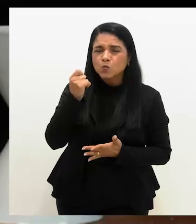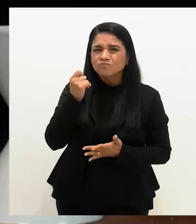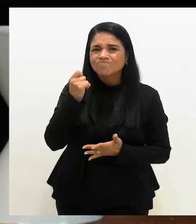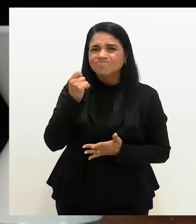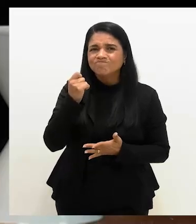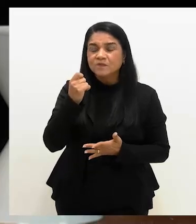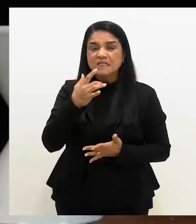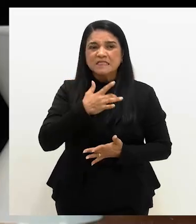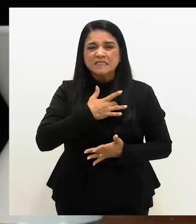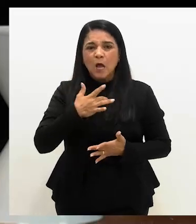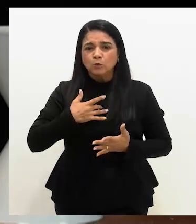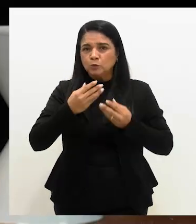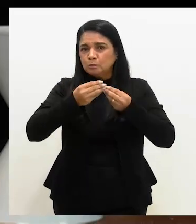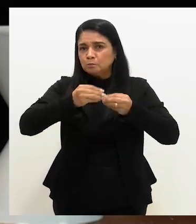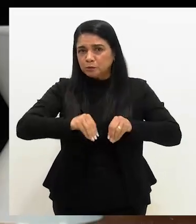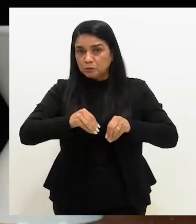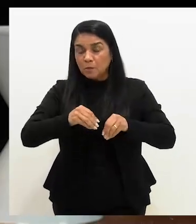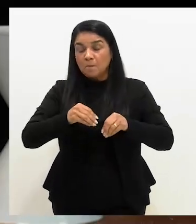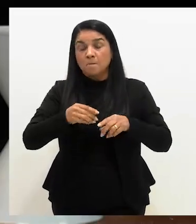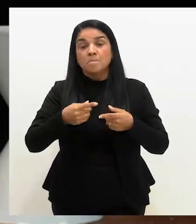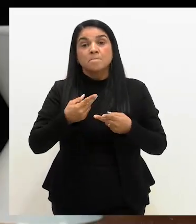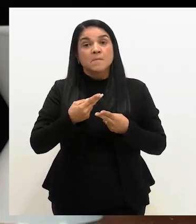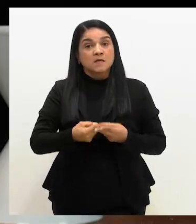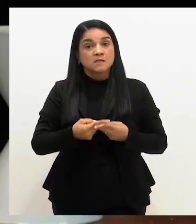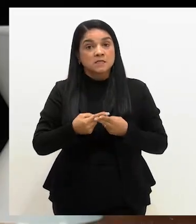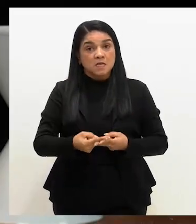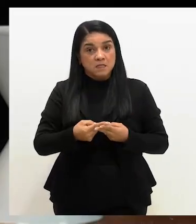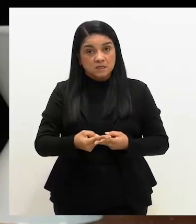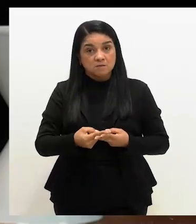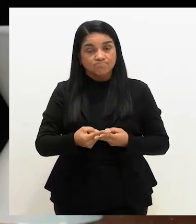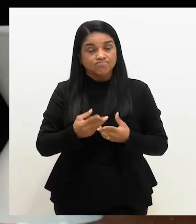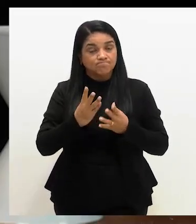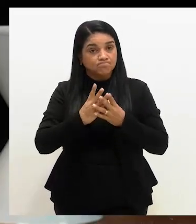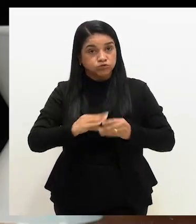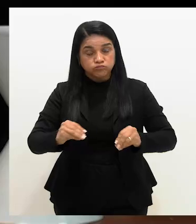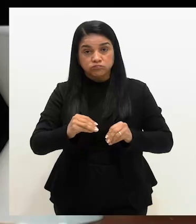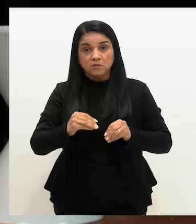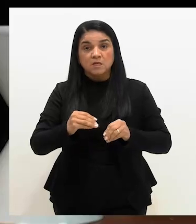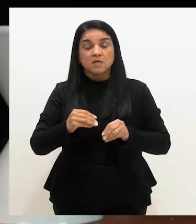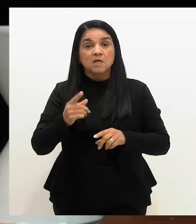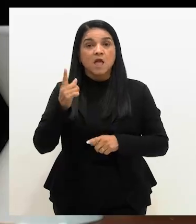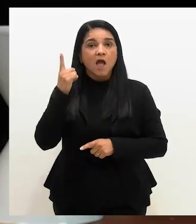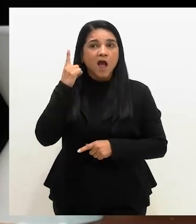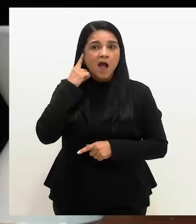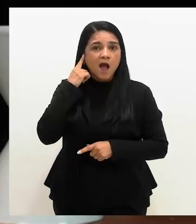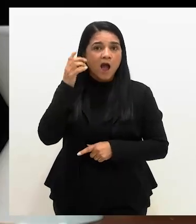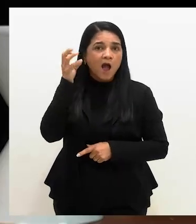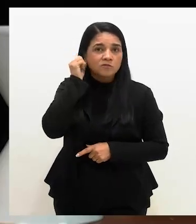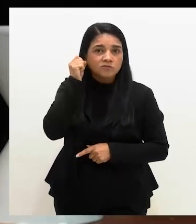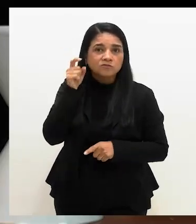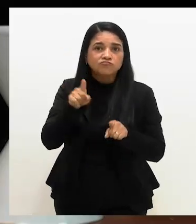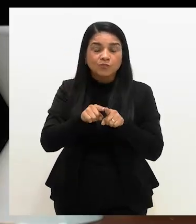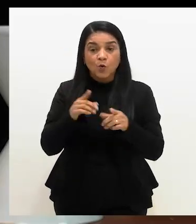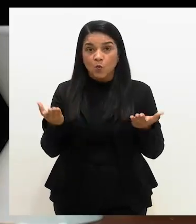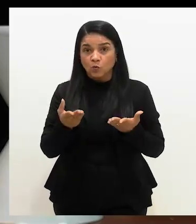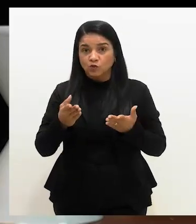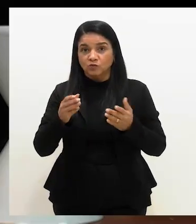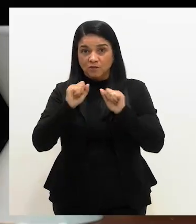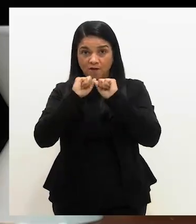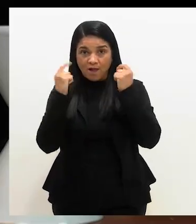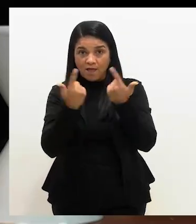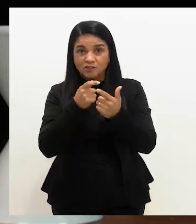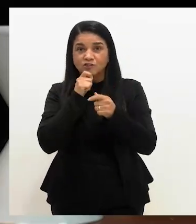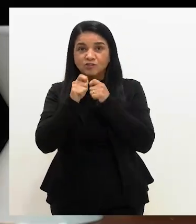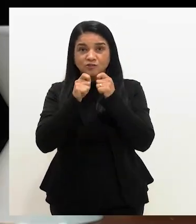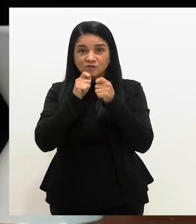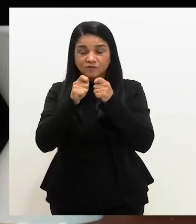literalmente acabando com a nossa saúde, nossa paciência e até a nossa audição? Hoje, aqui no Alerj Entrevista, a